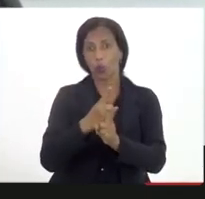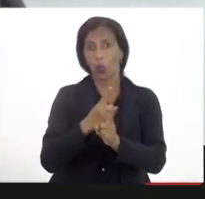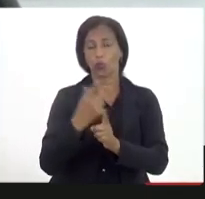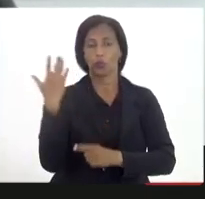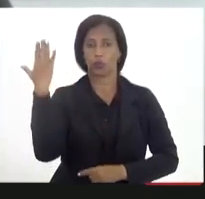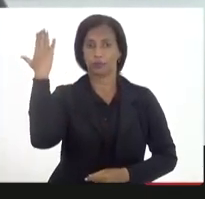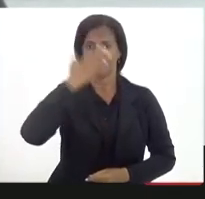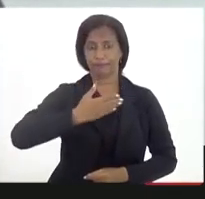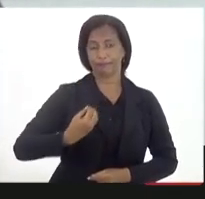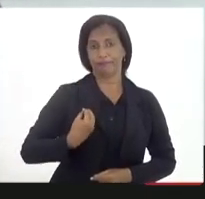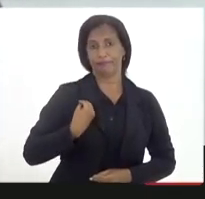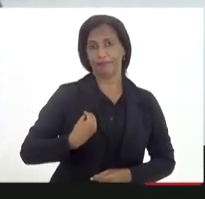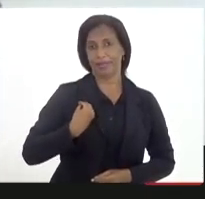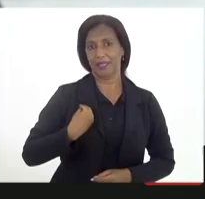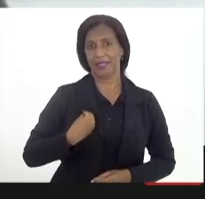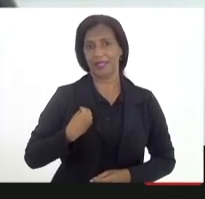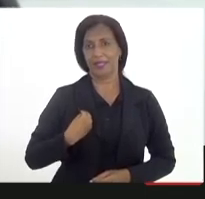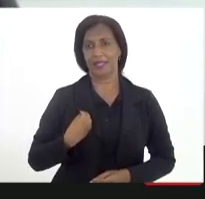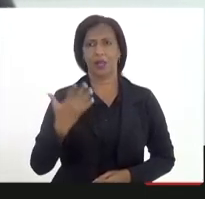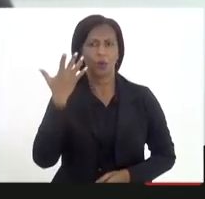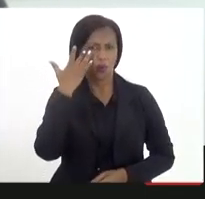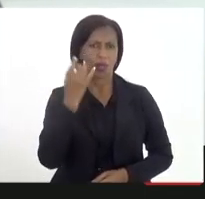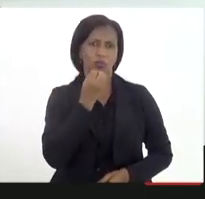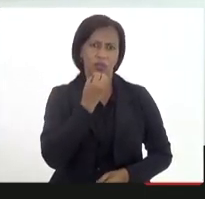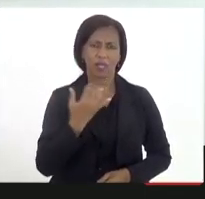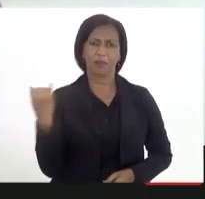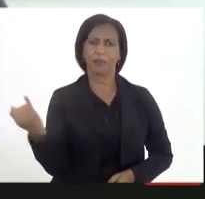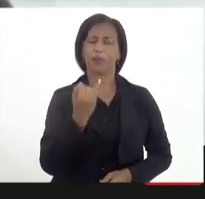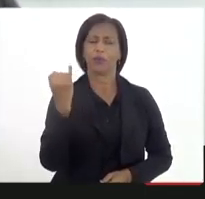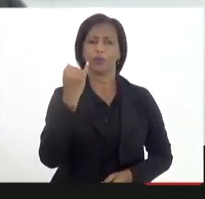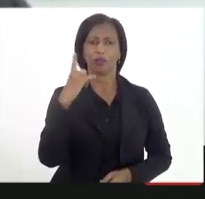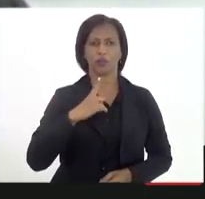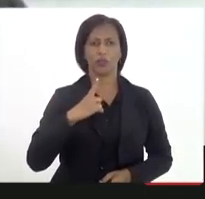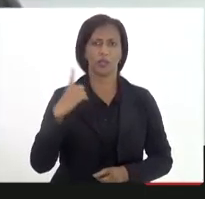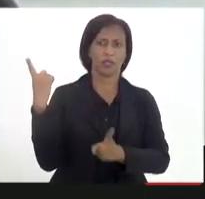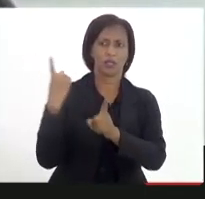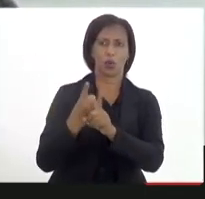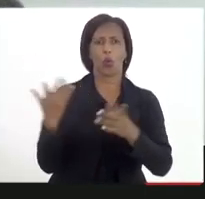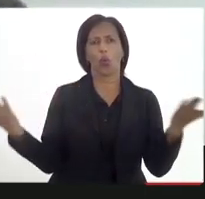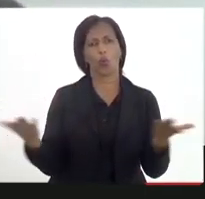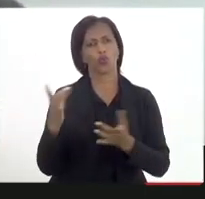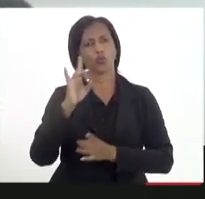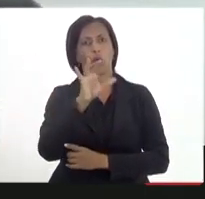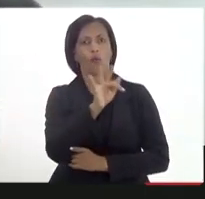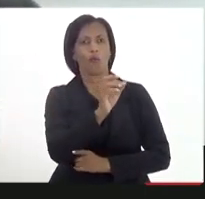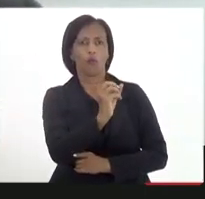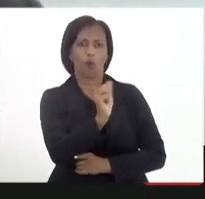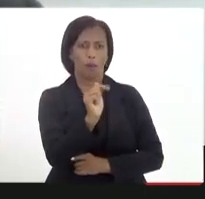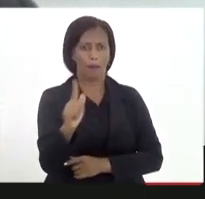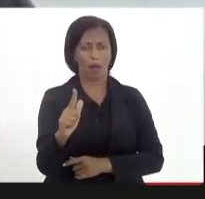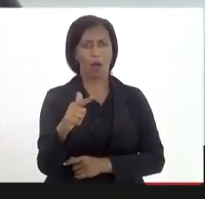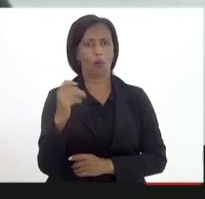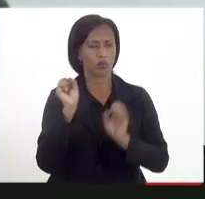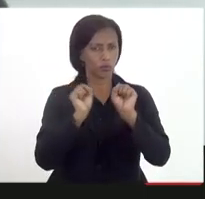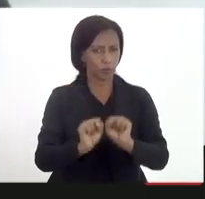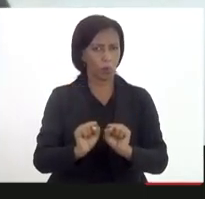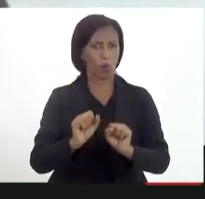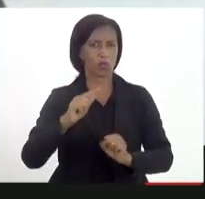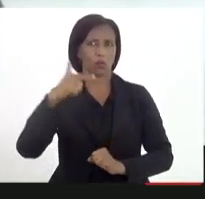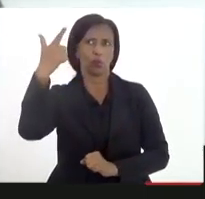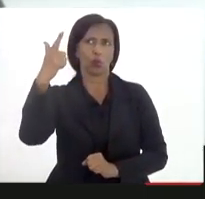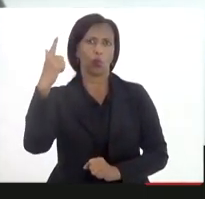eu acho até que é importante fazer esse encontro presencial encontro de trabalho efetivamente Hoje é mais um ato formal de instalação mas que a gente possa fazer